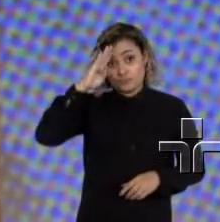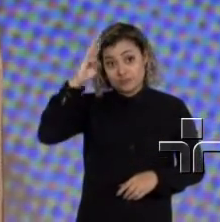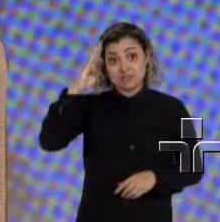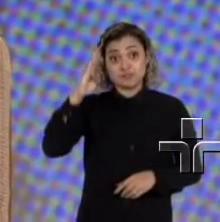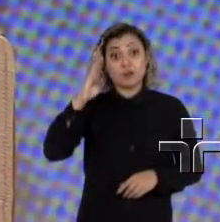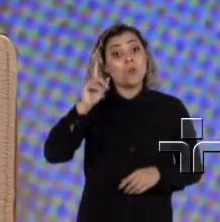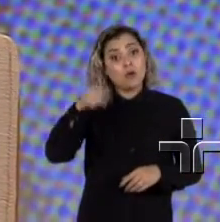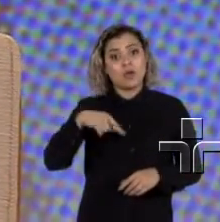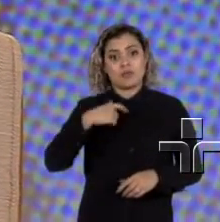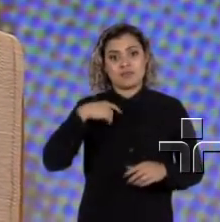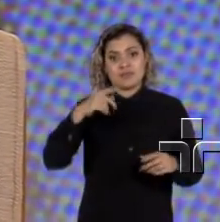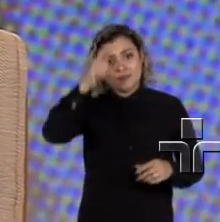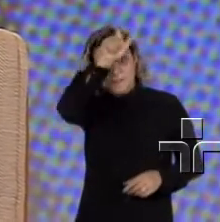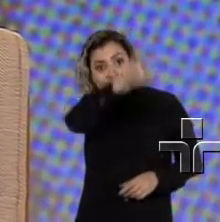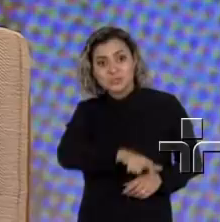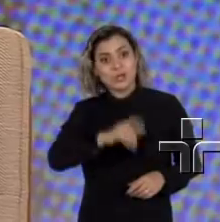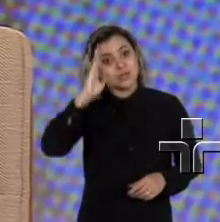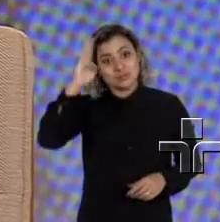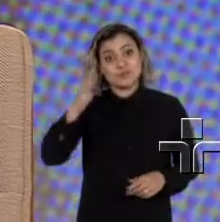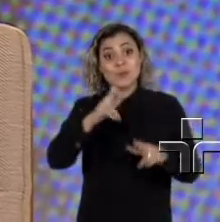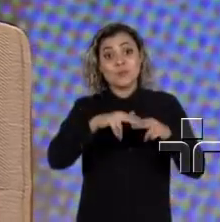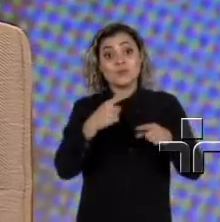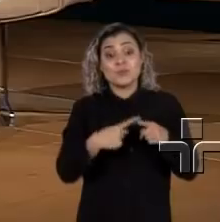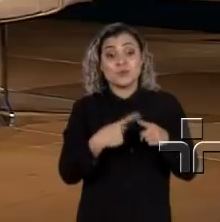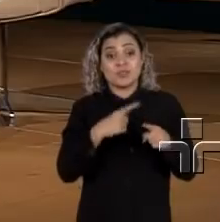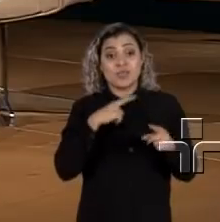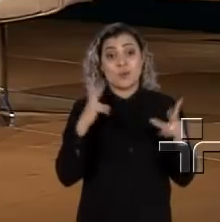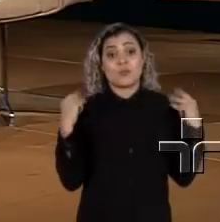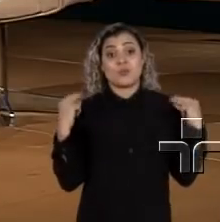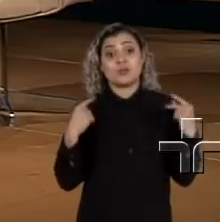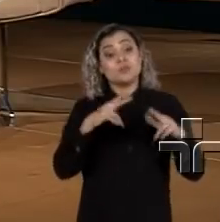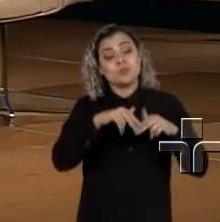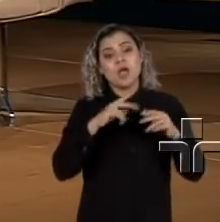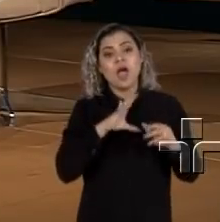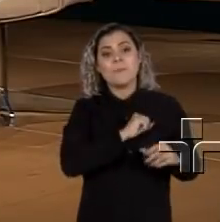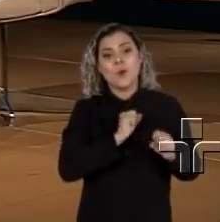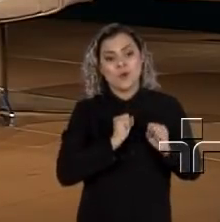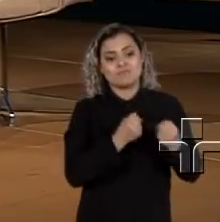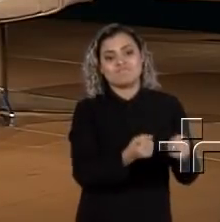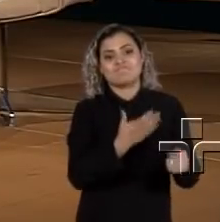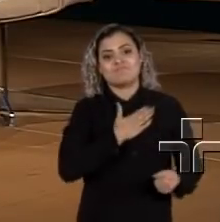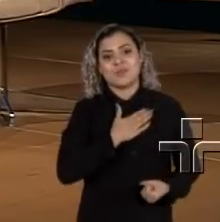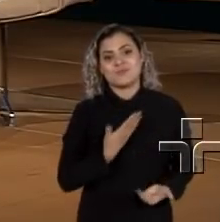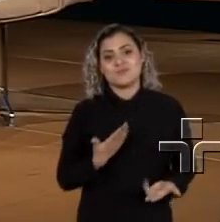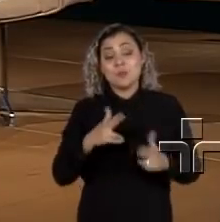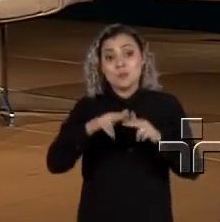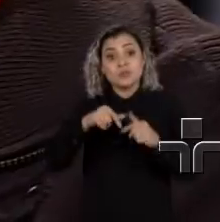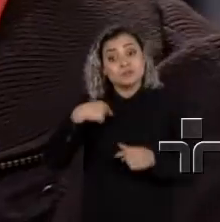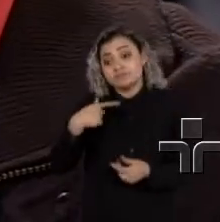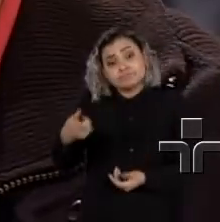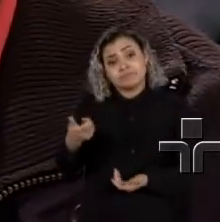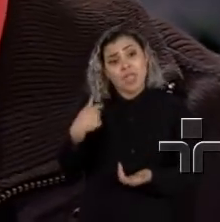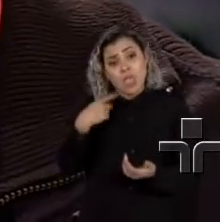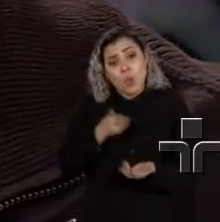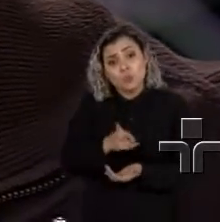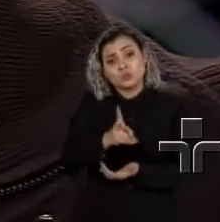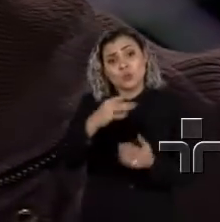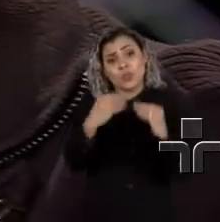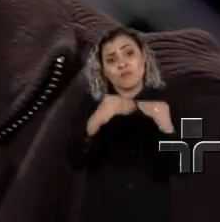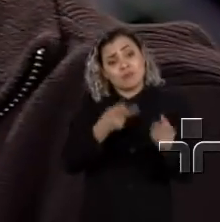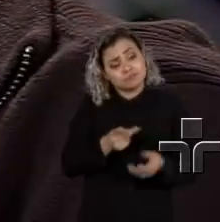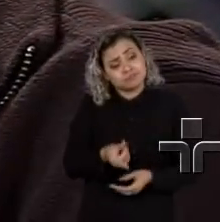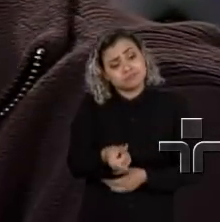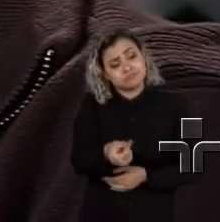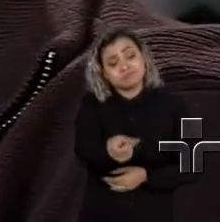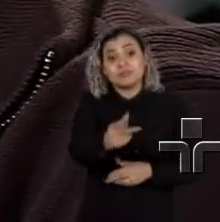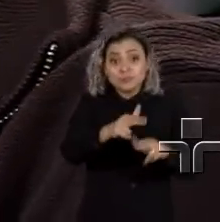principais da novela, fazendo o motorista, que eu fiz pela paixão, pela entrega. Então, acho que a gente tem que pensar muito